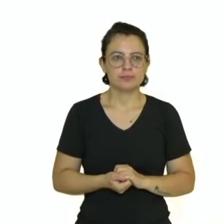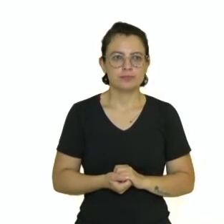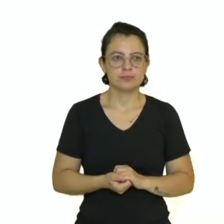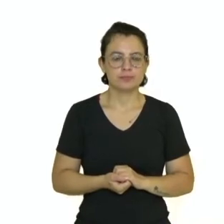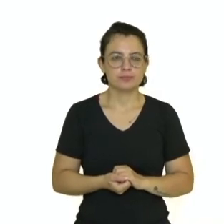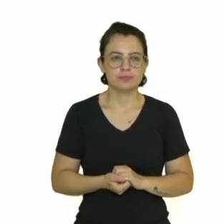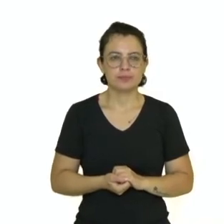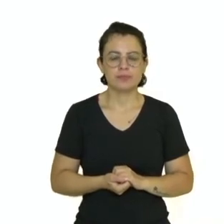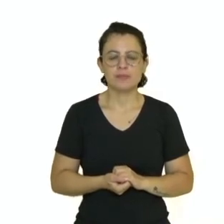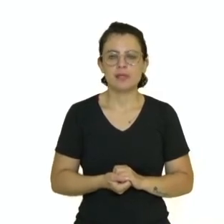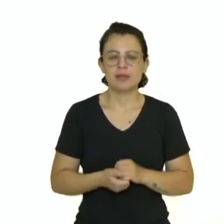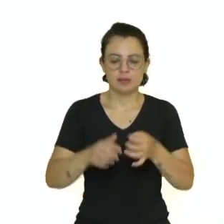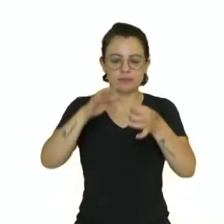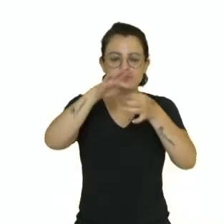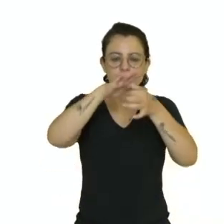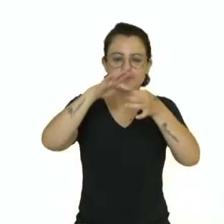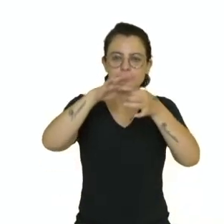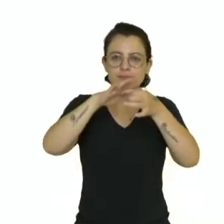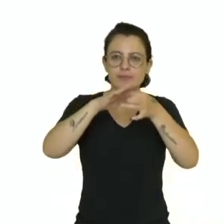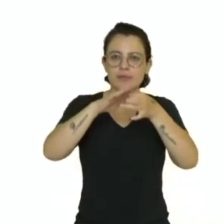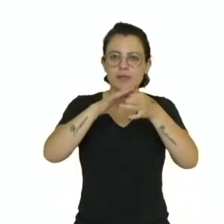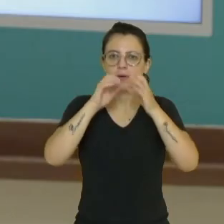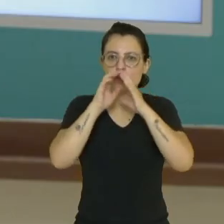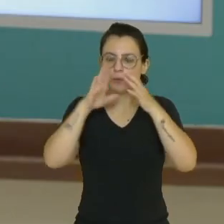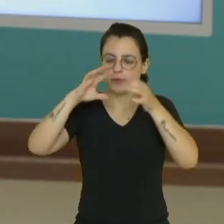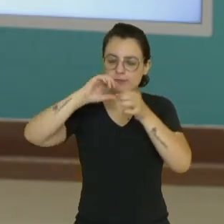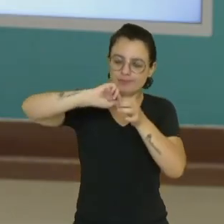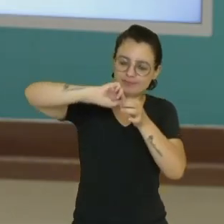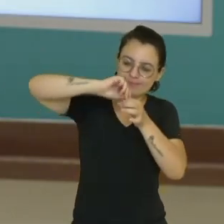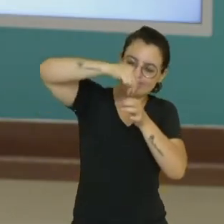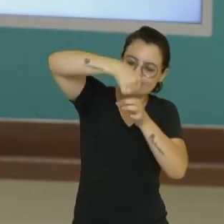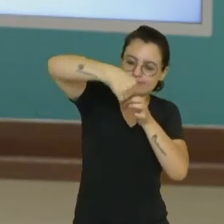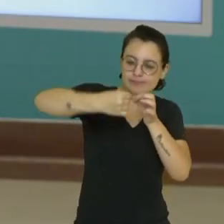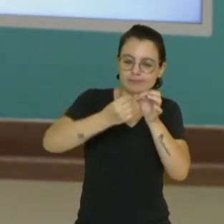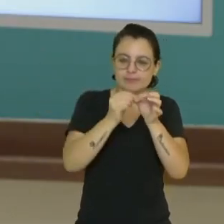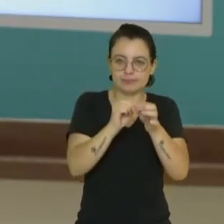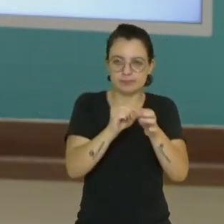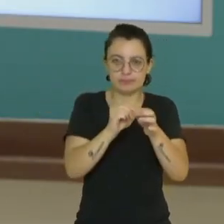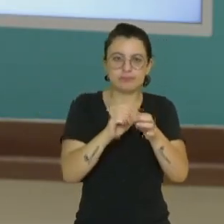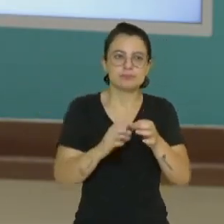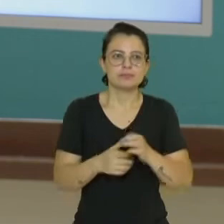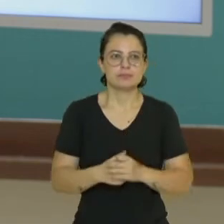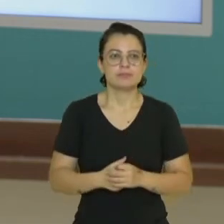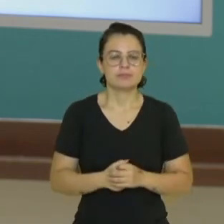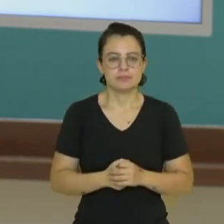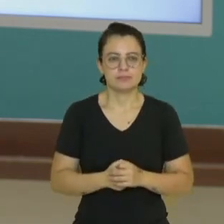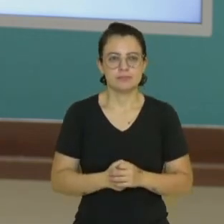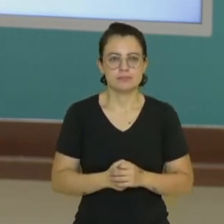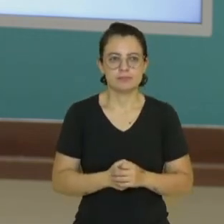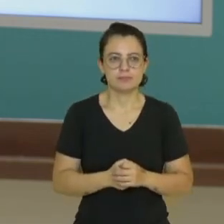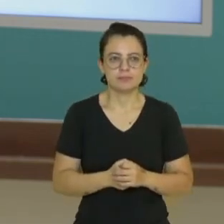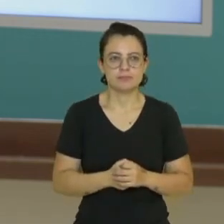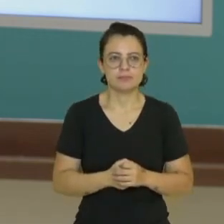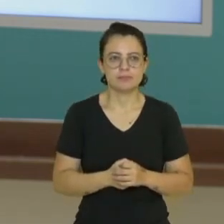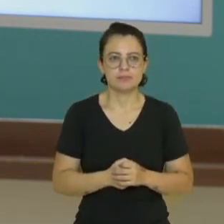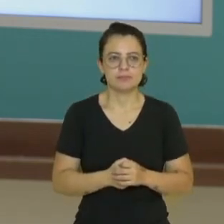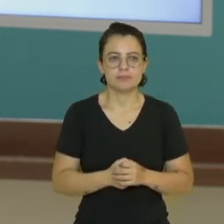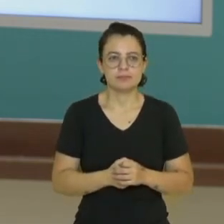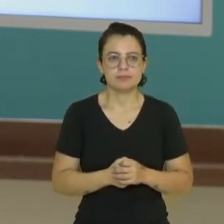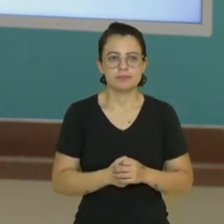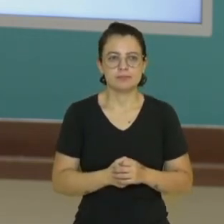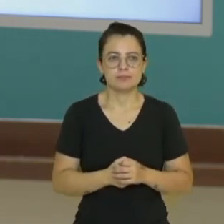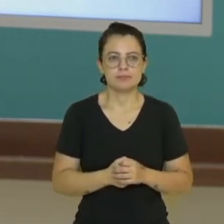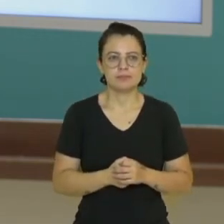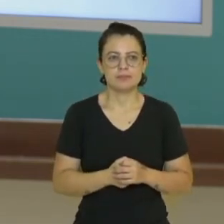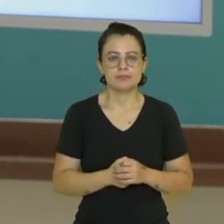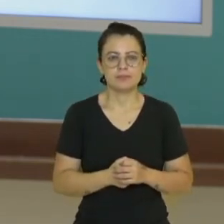seu bocal, colocar uma bexiga. Então, enchemos com água e fechamos colocando a bexiga de festa de aniversário. Próximo